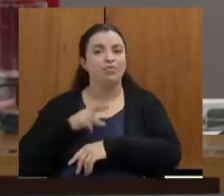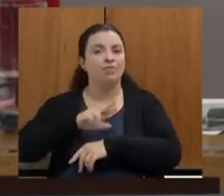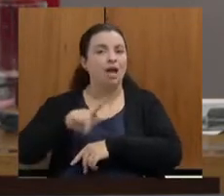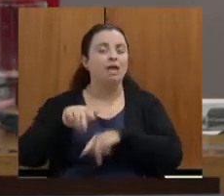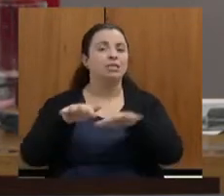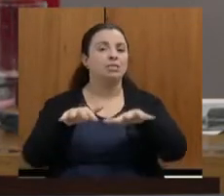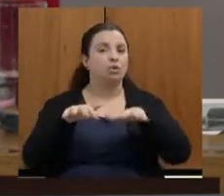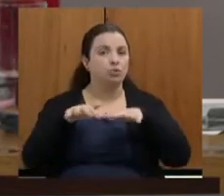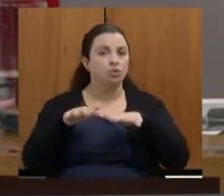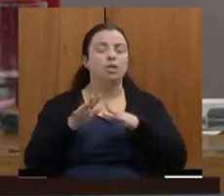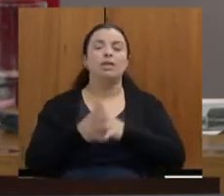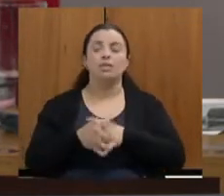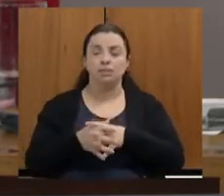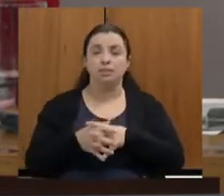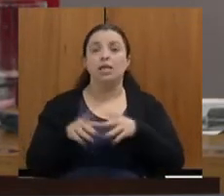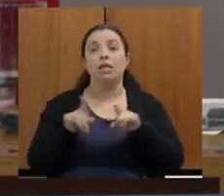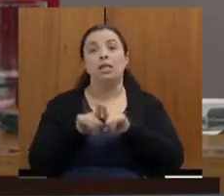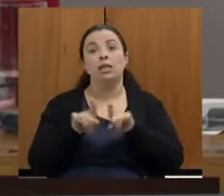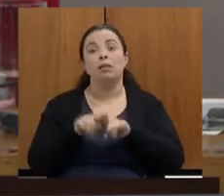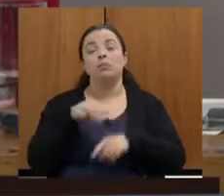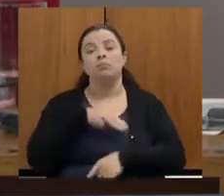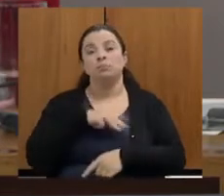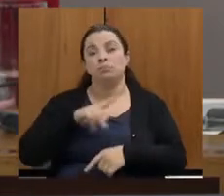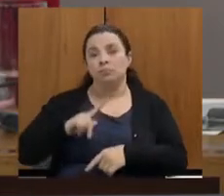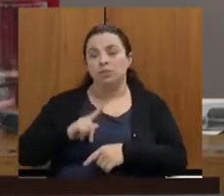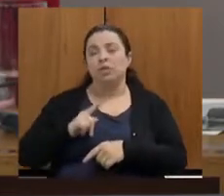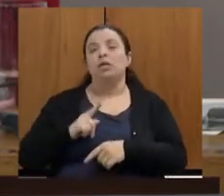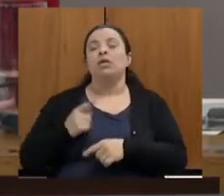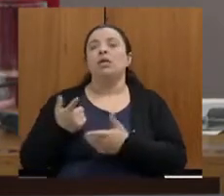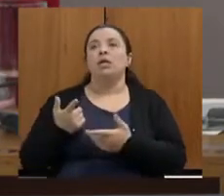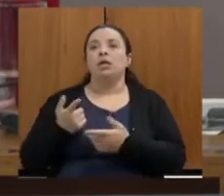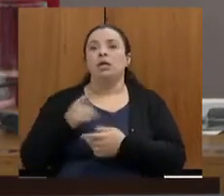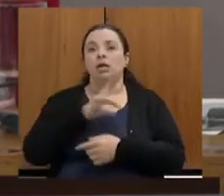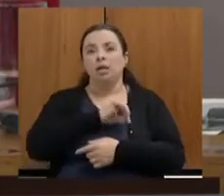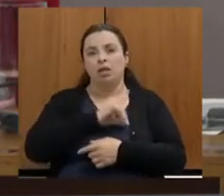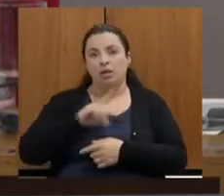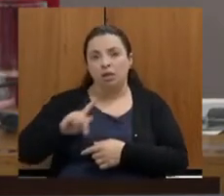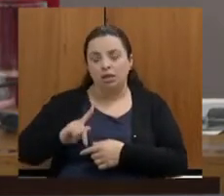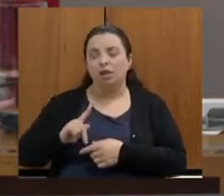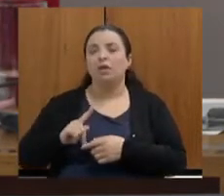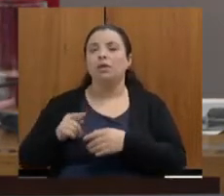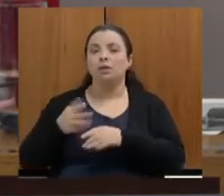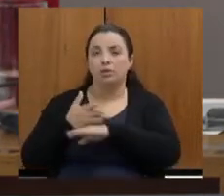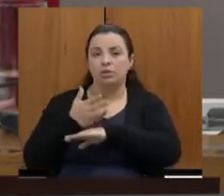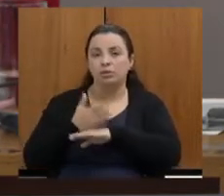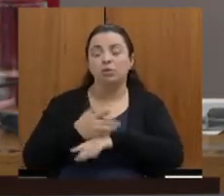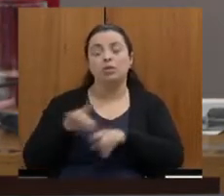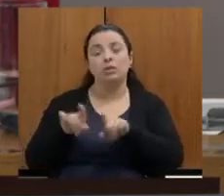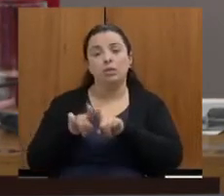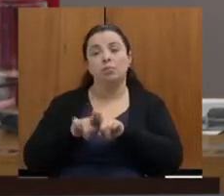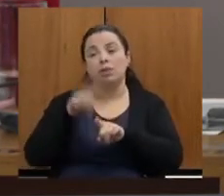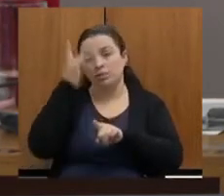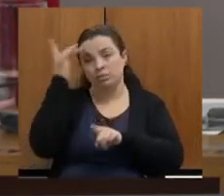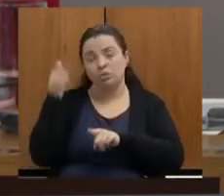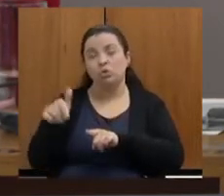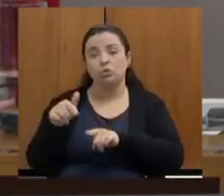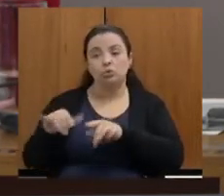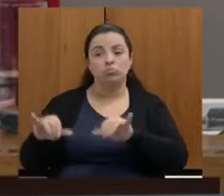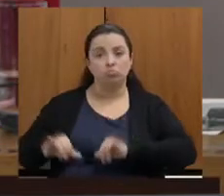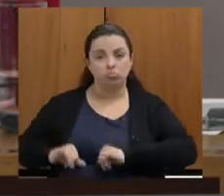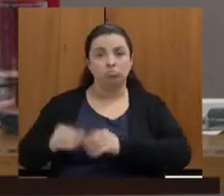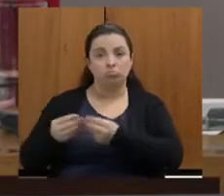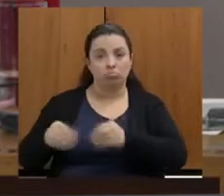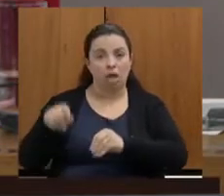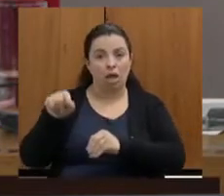também né o nosso ministério público participou a defensoria pública e os atingidos de maneira geral participaram